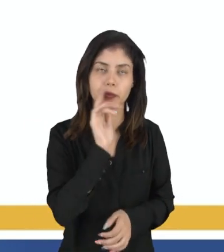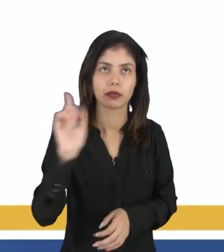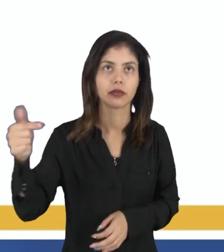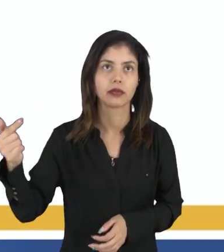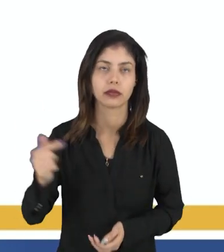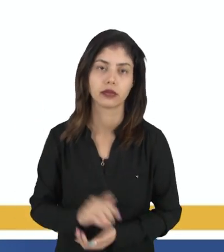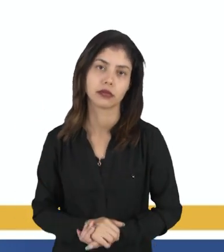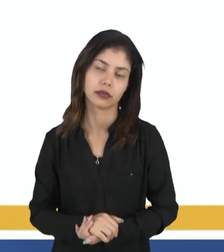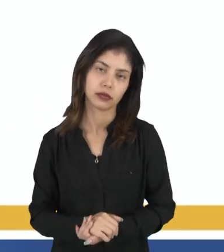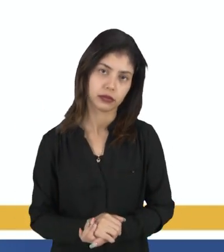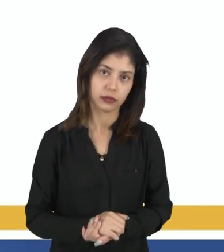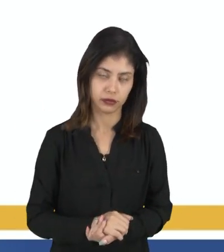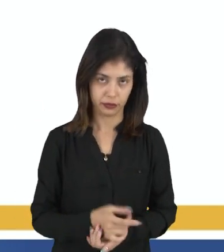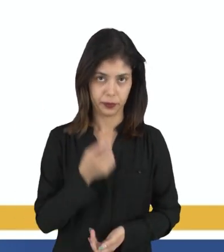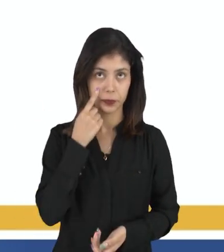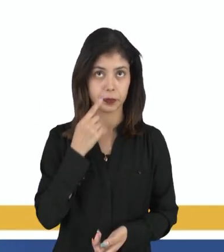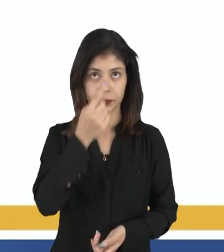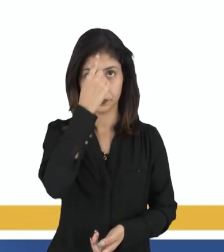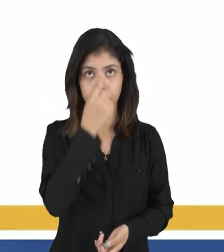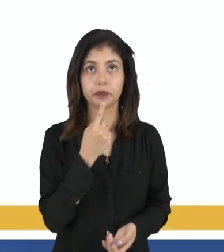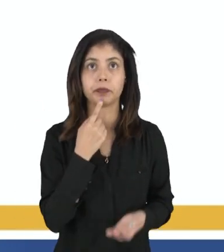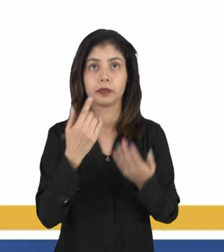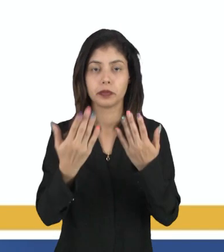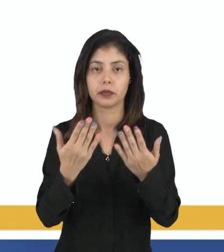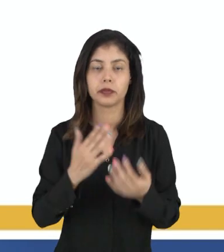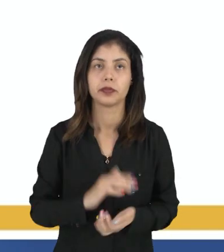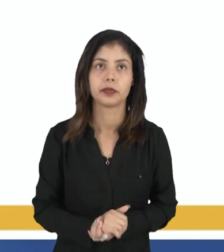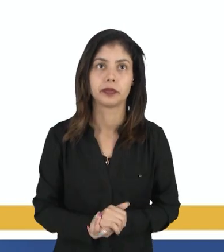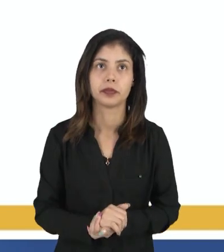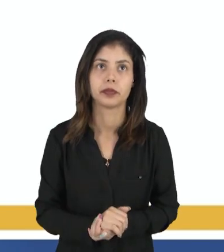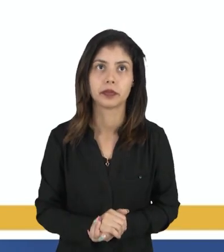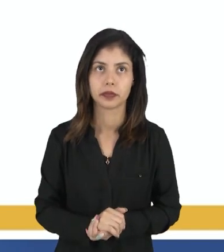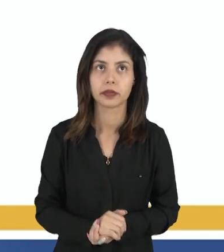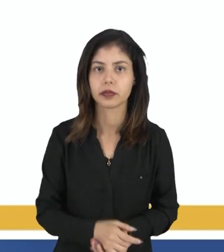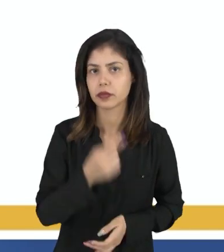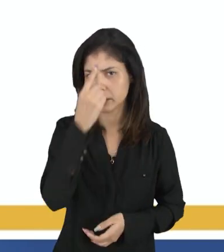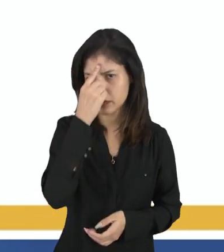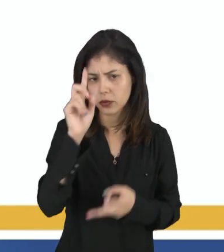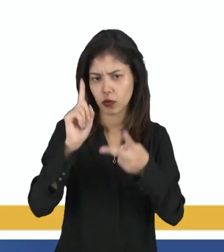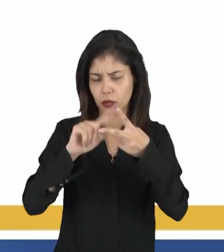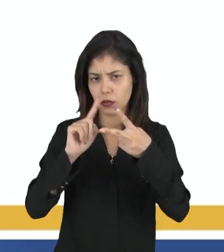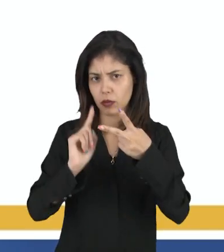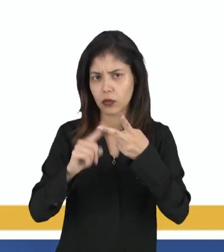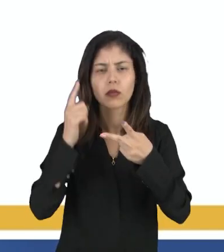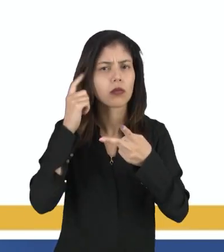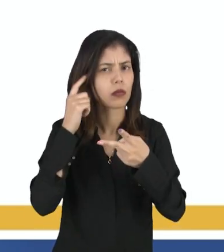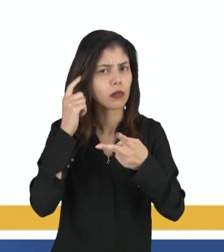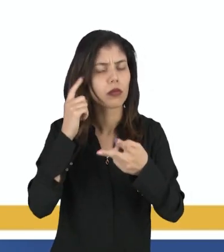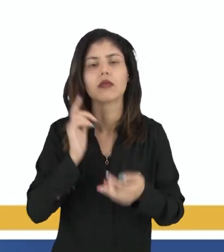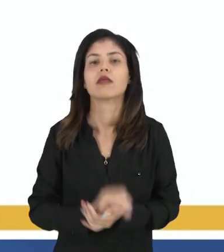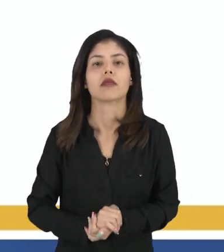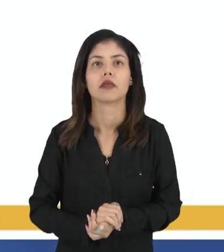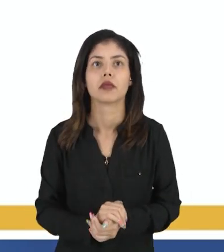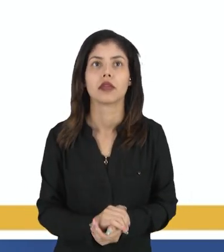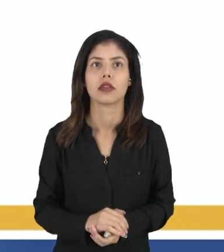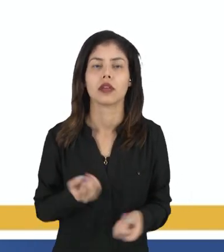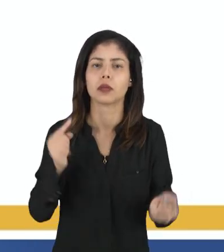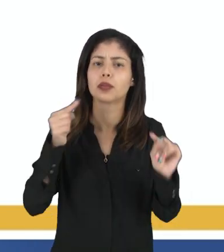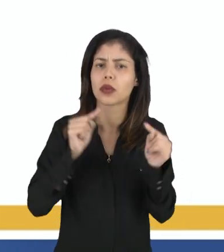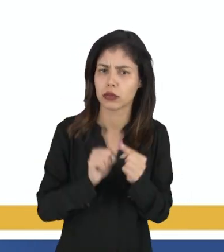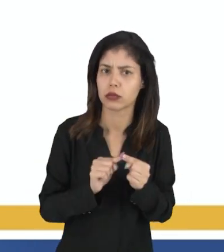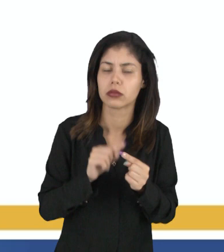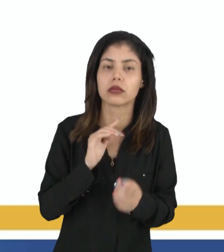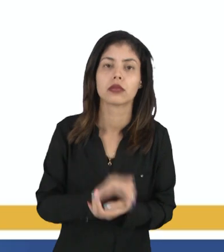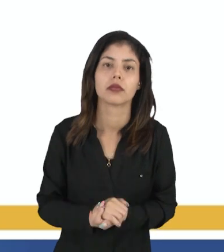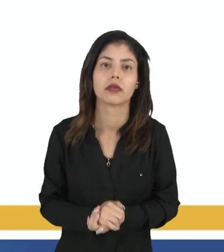exemplo. Observem, gente, essas duas imagens. Imaginem que os dois personagens eles sejam